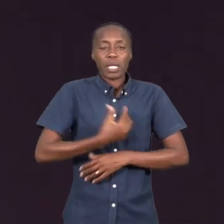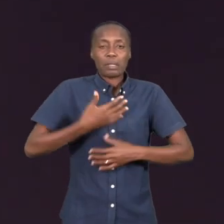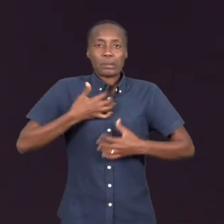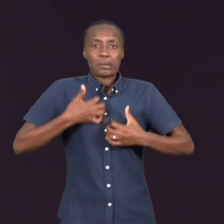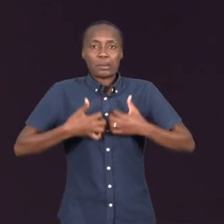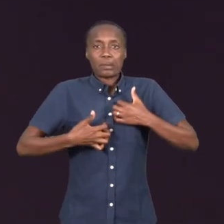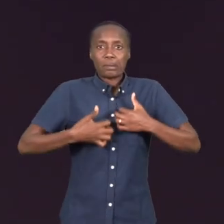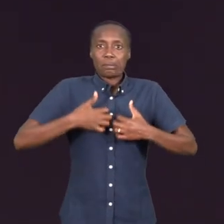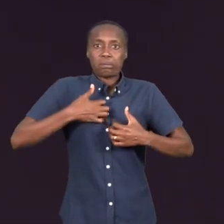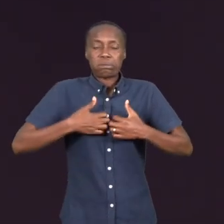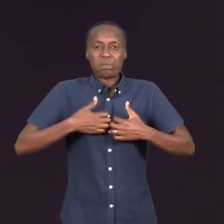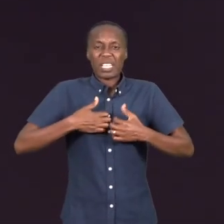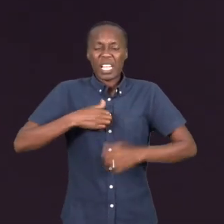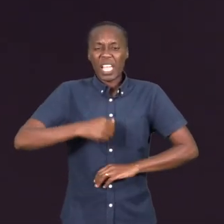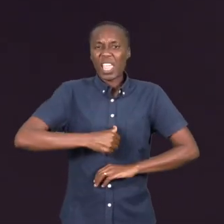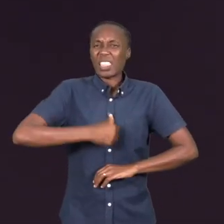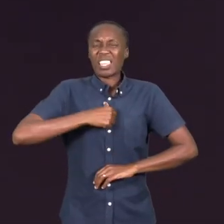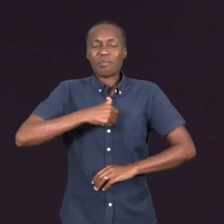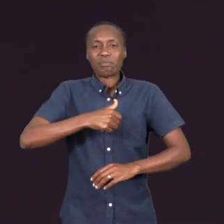e automutilação.